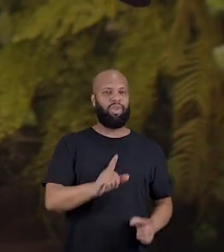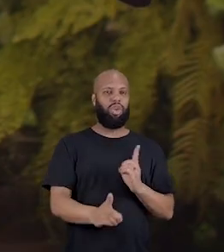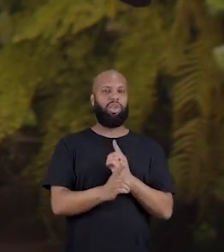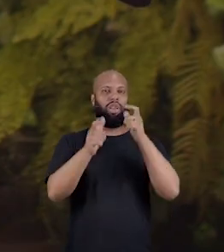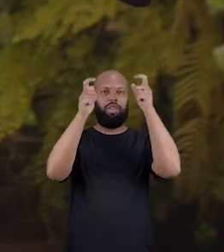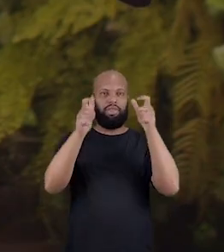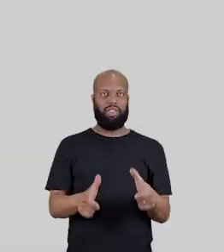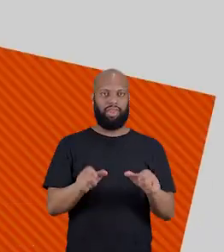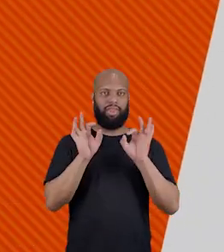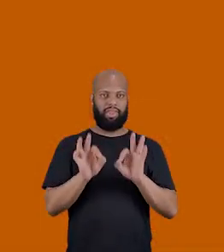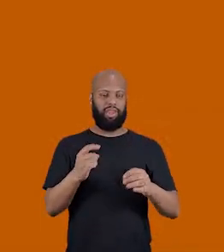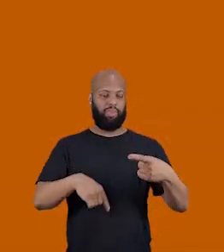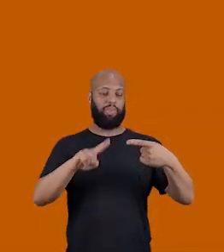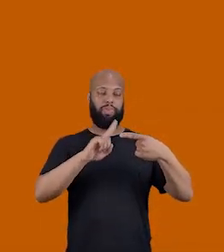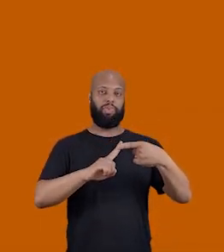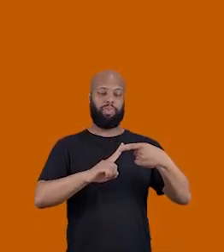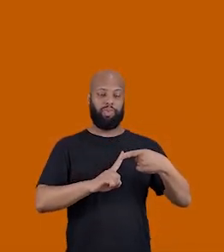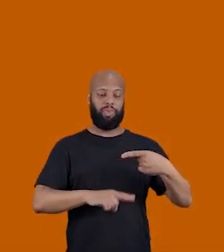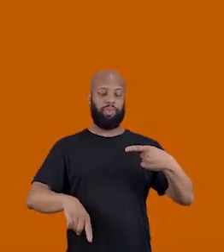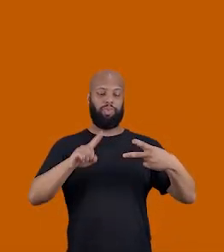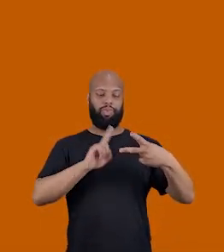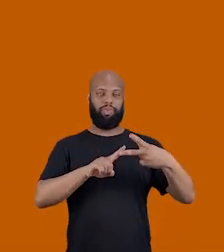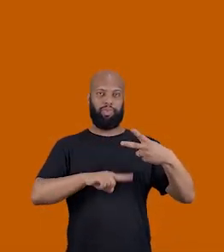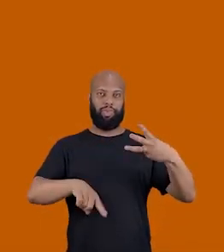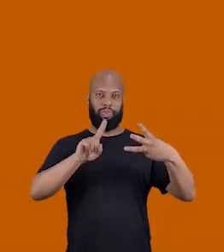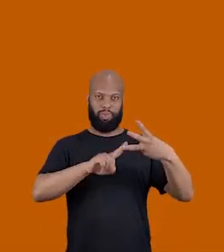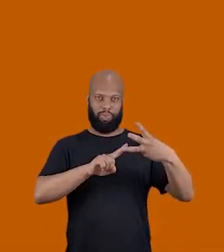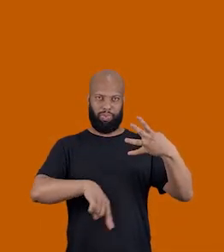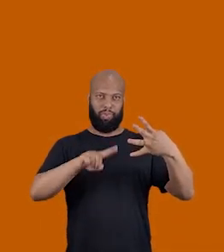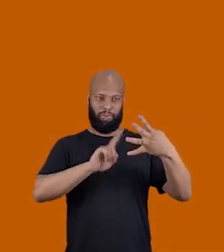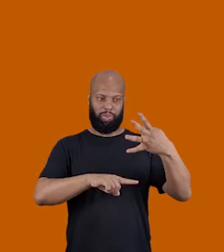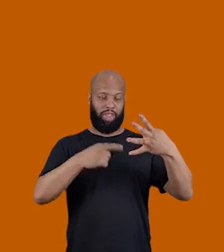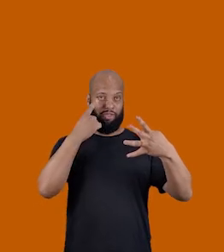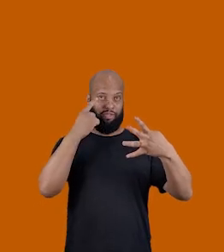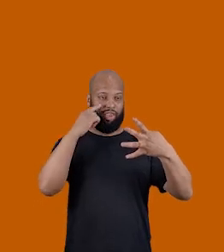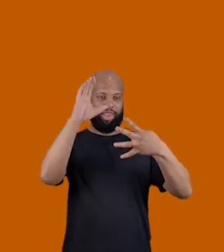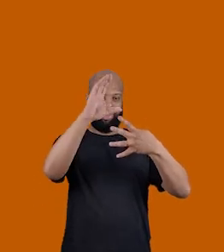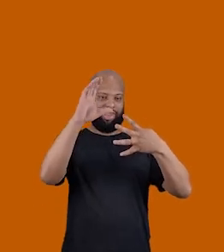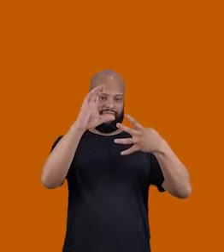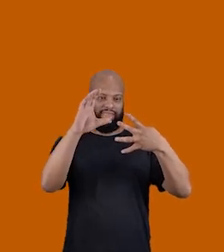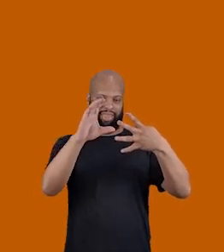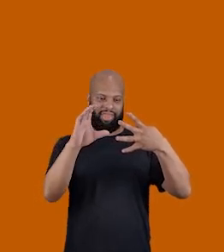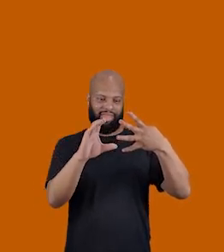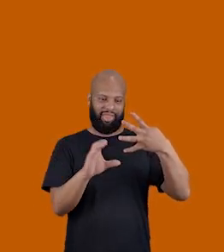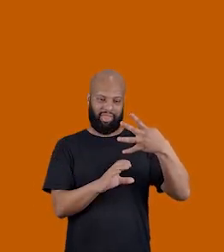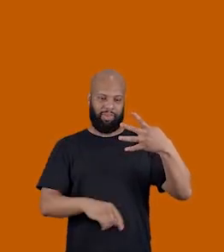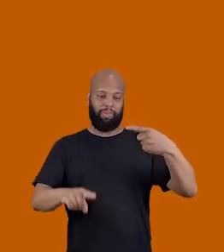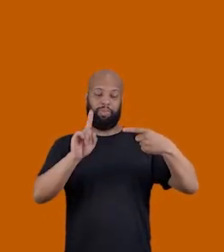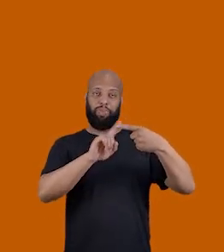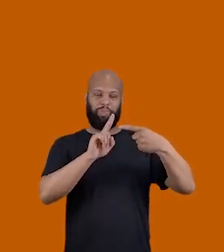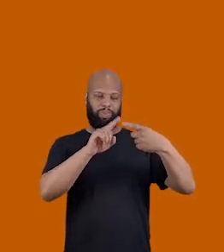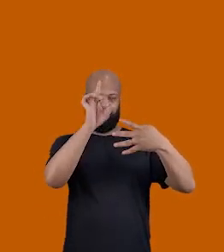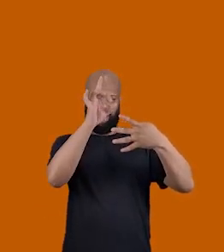encontrar esse ponto ótimo. E esses Cs são o contorno, a confiança, coragem e a comunicação, que meio que permeia